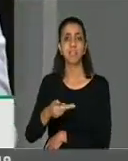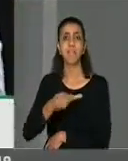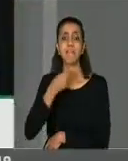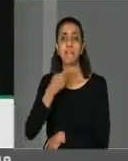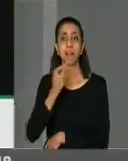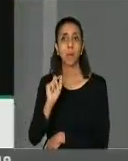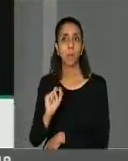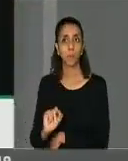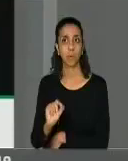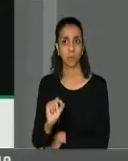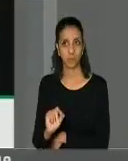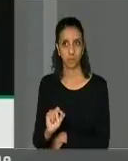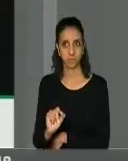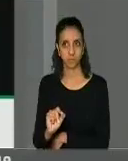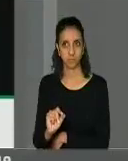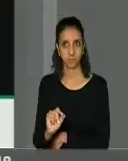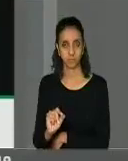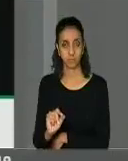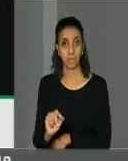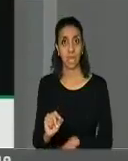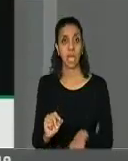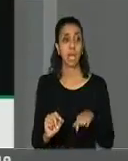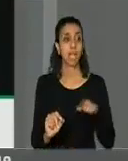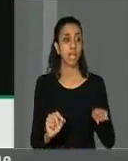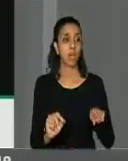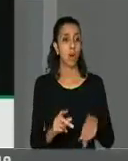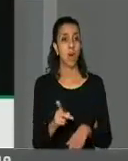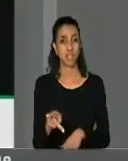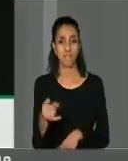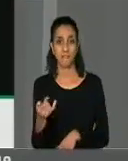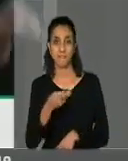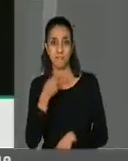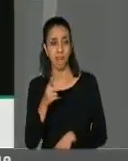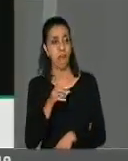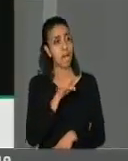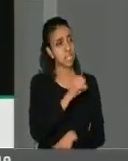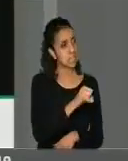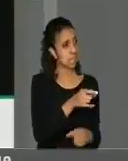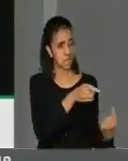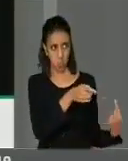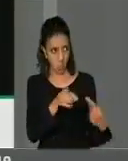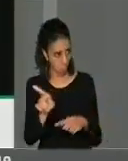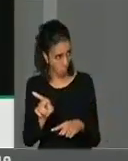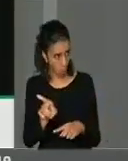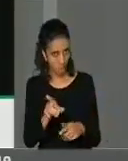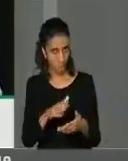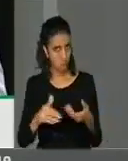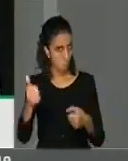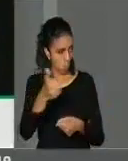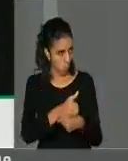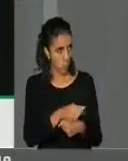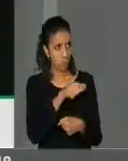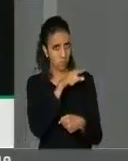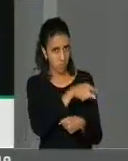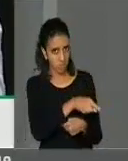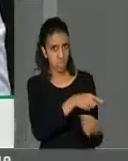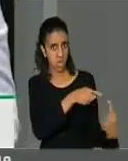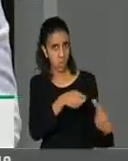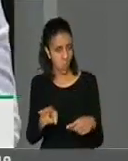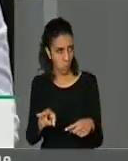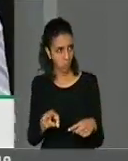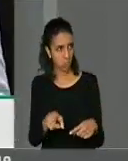e que aqueles que são de esquerda nesta casa e que não concordam com este golpe, com o projeto, que